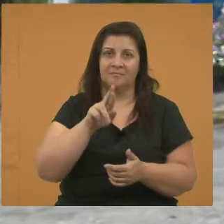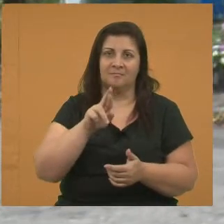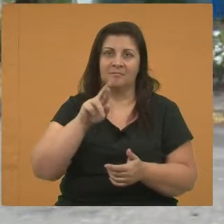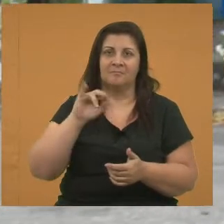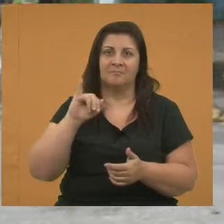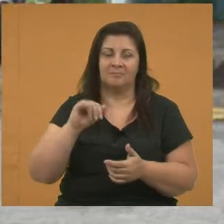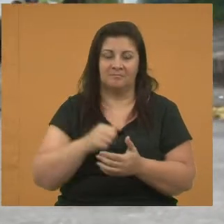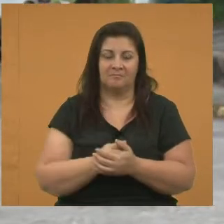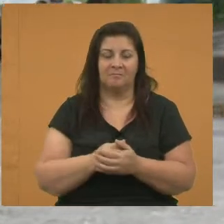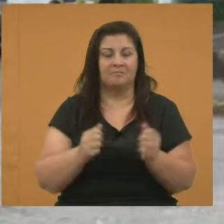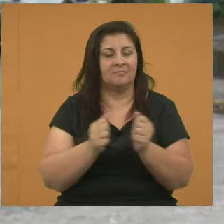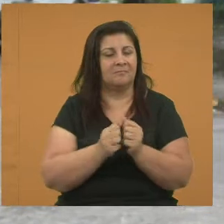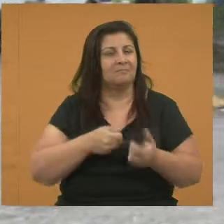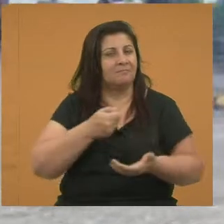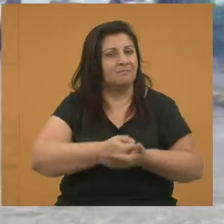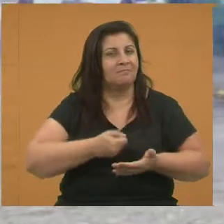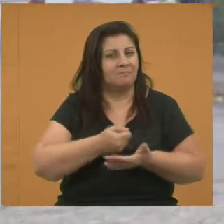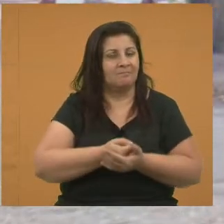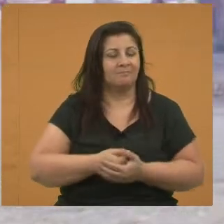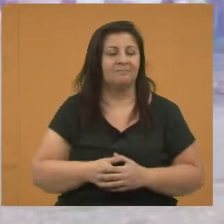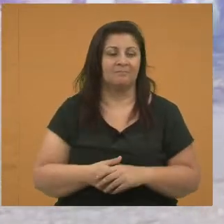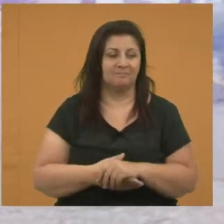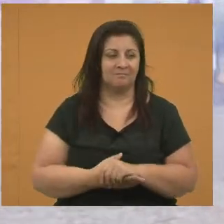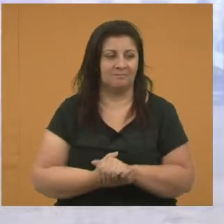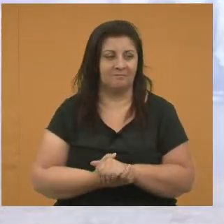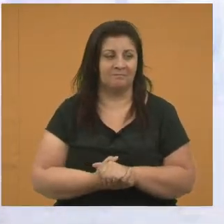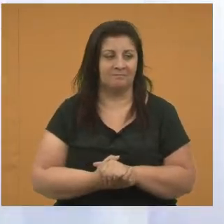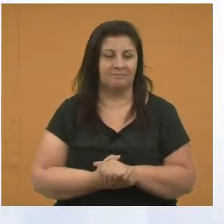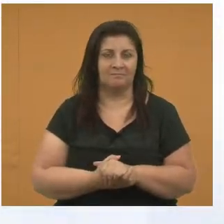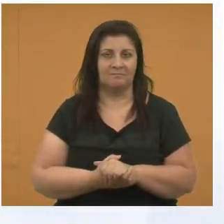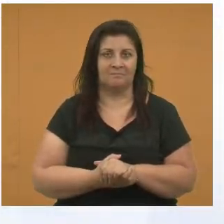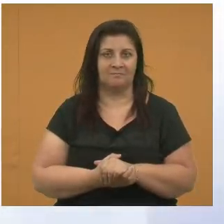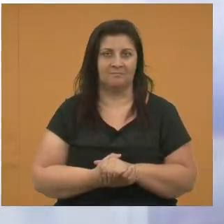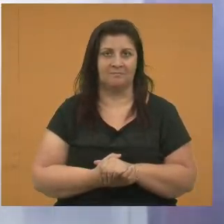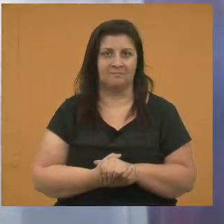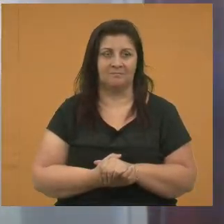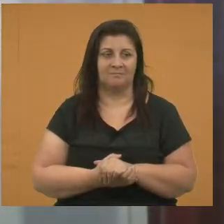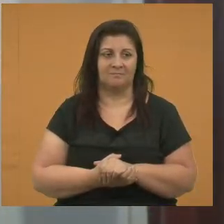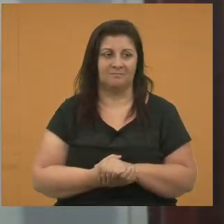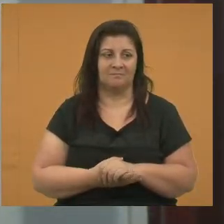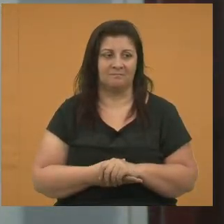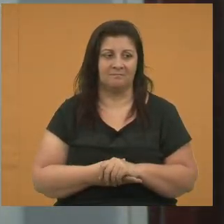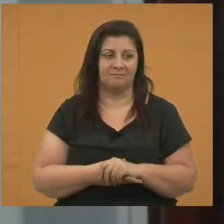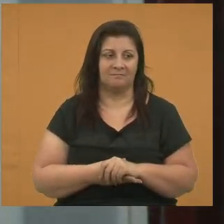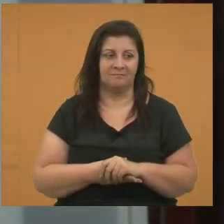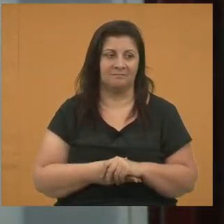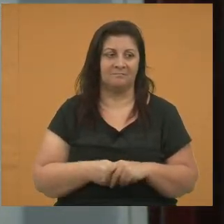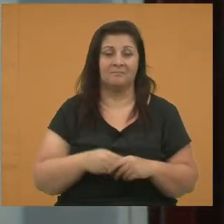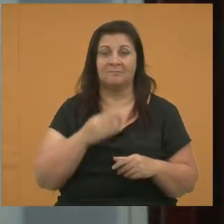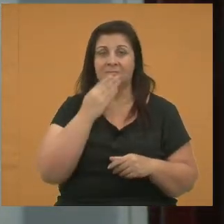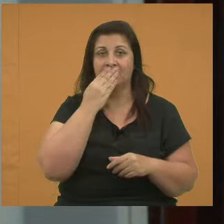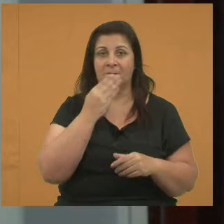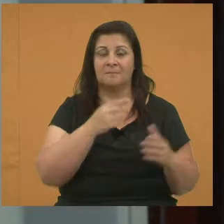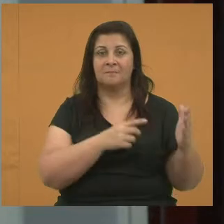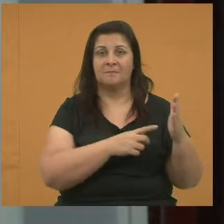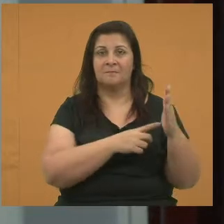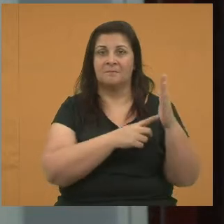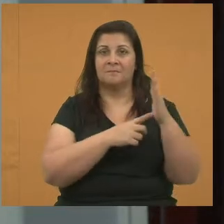luta junto com todos os comerciantes da cidade de Jacareí. Eu solicitei que o Seja indicasse, e eles indicaram para